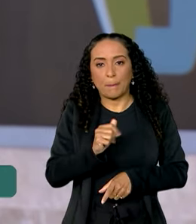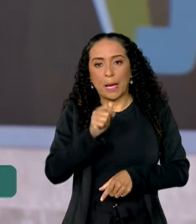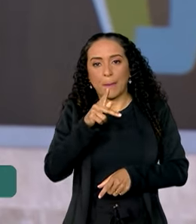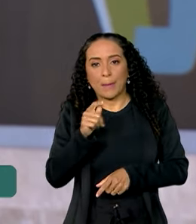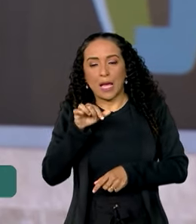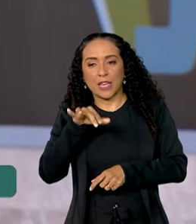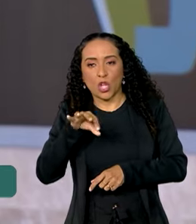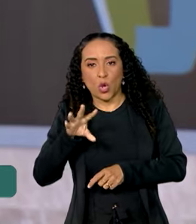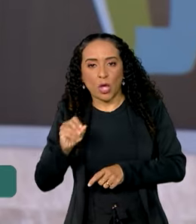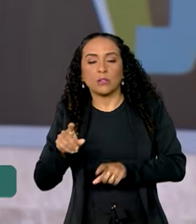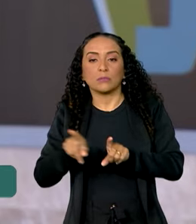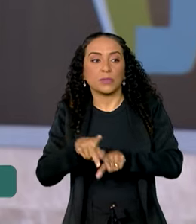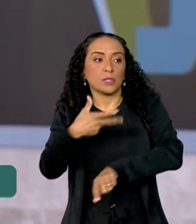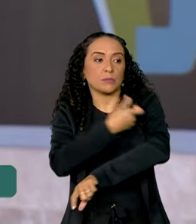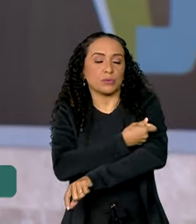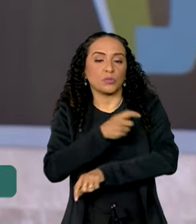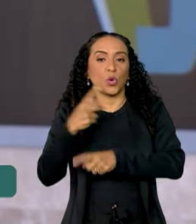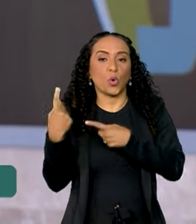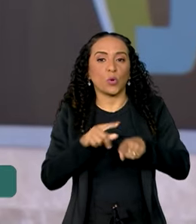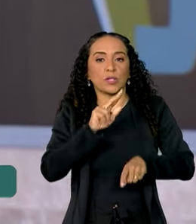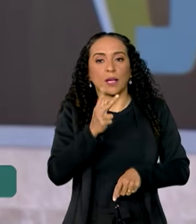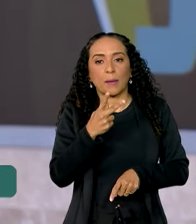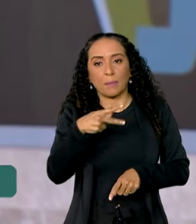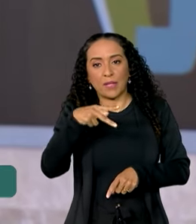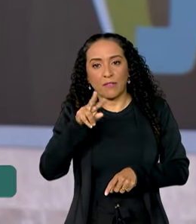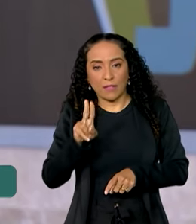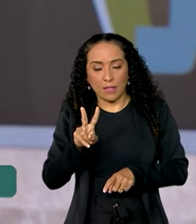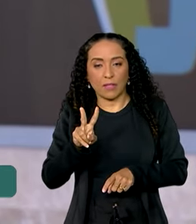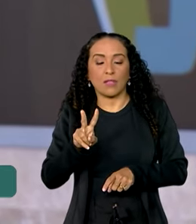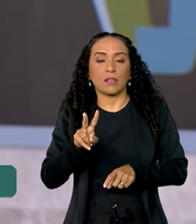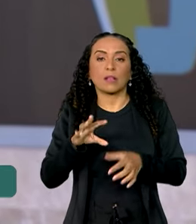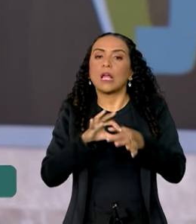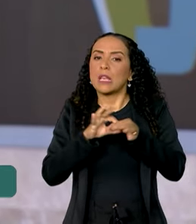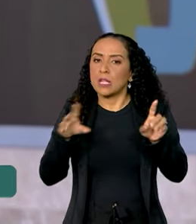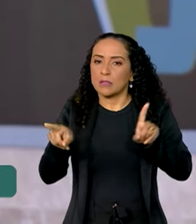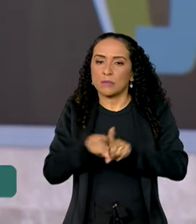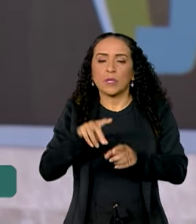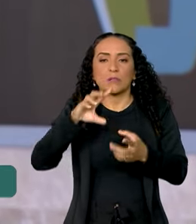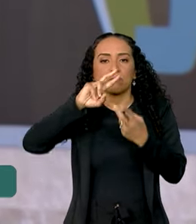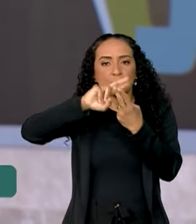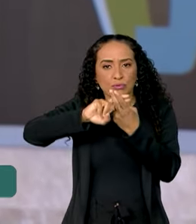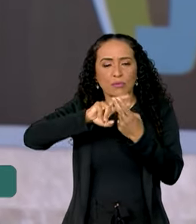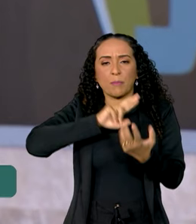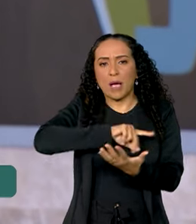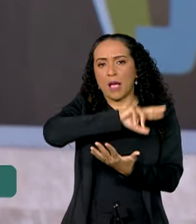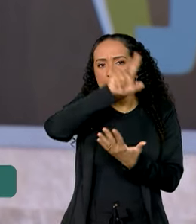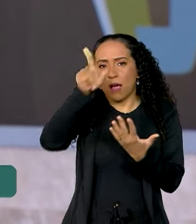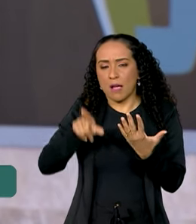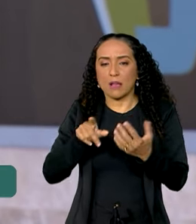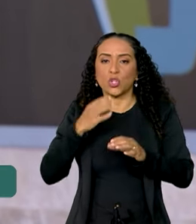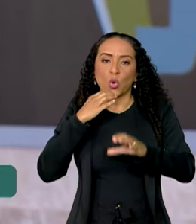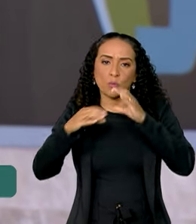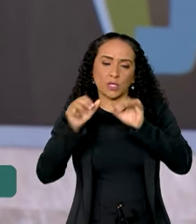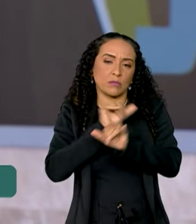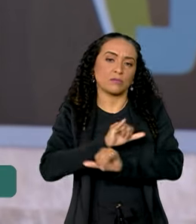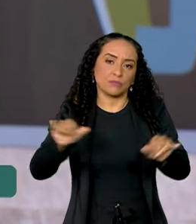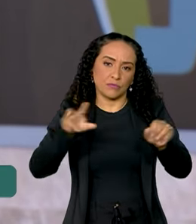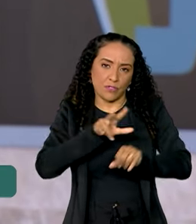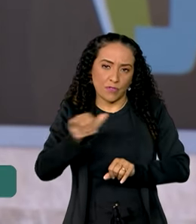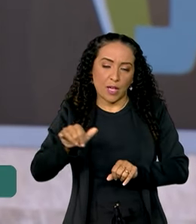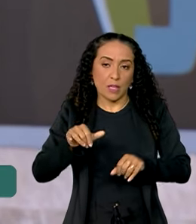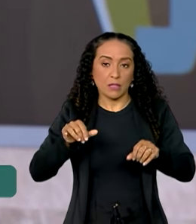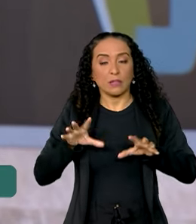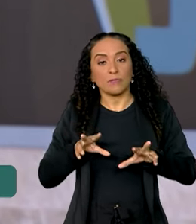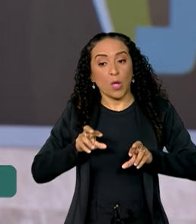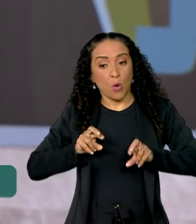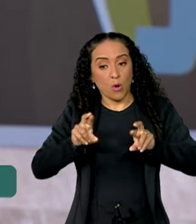HPV todos disponíveis no sul no no SUS e será veiculada aí em vários meios de comunicação o câncer